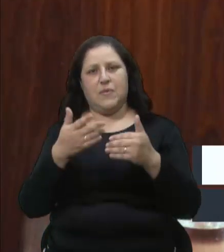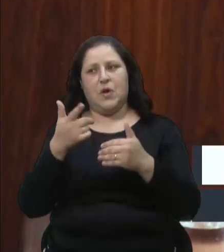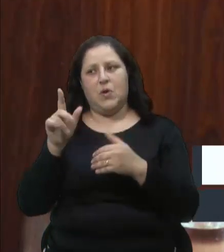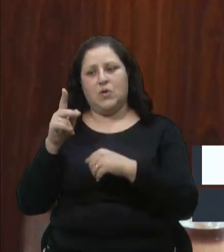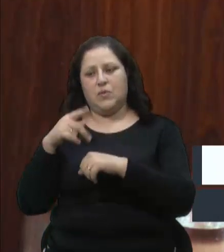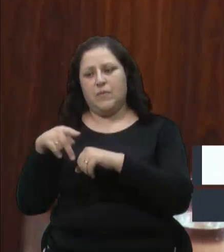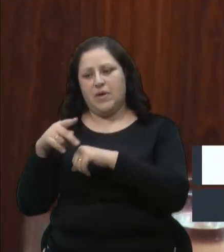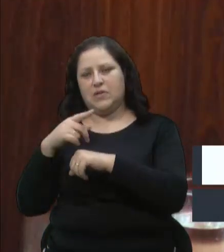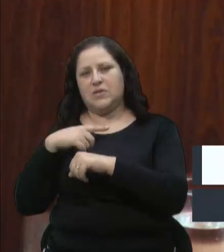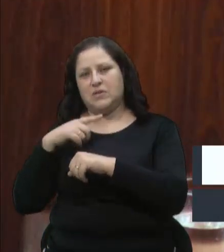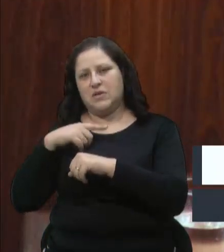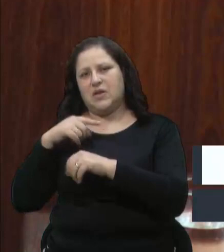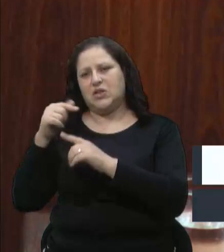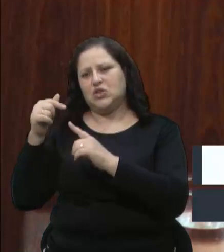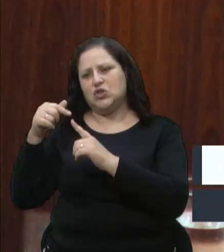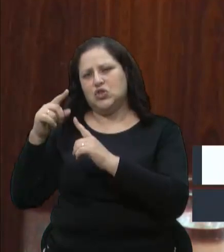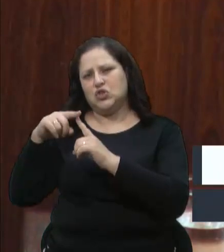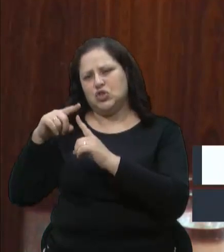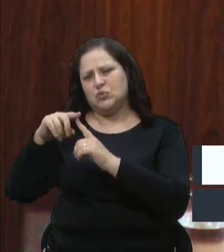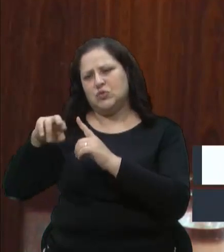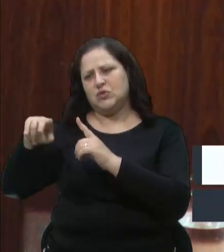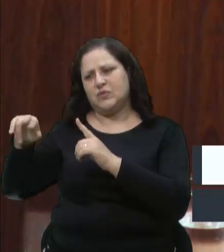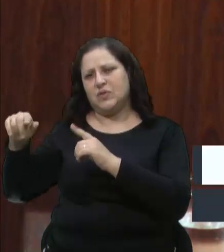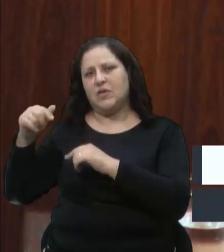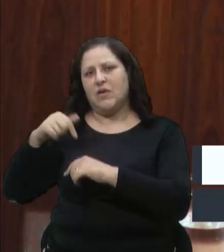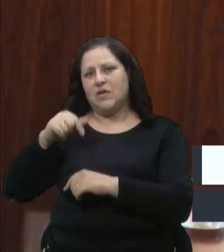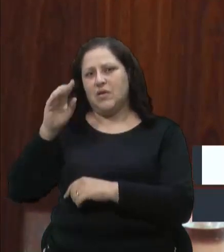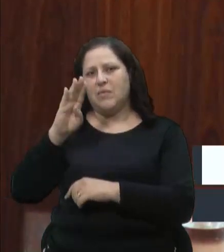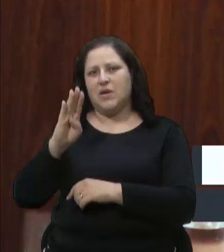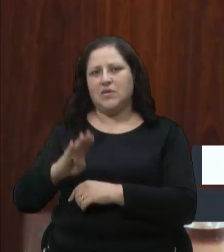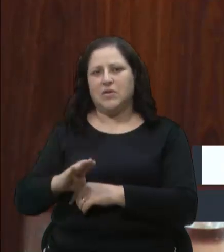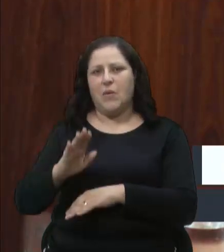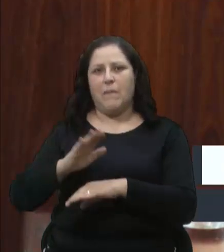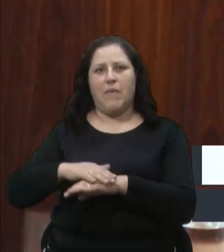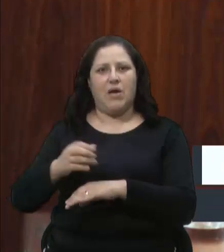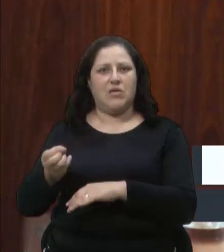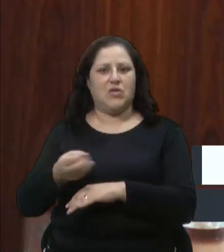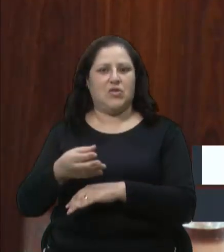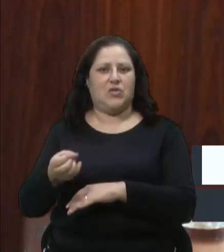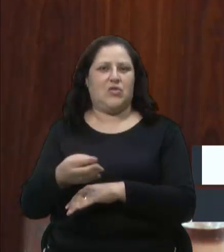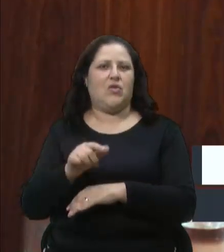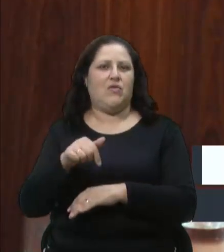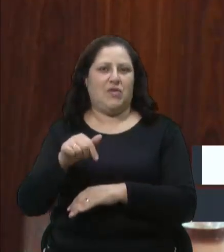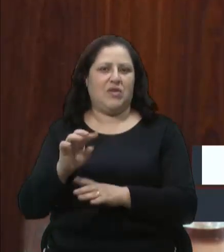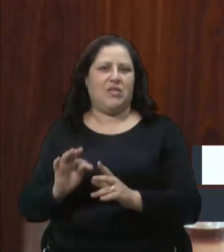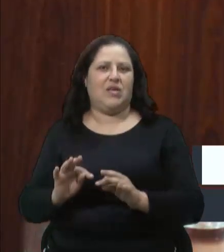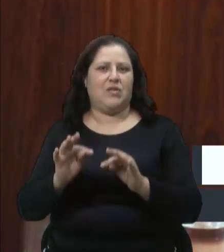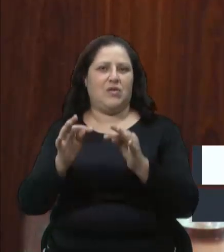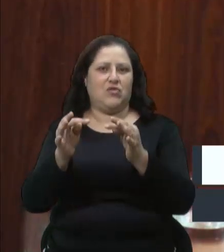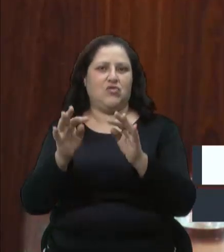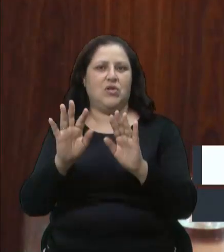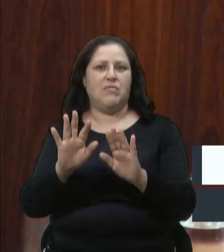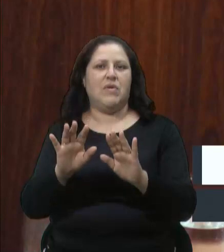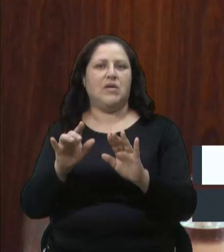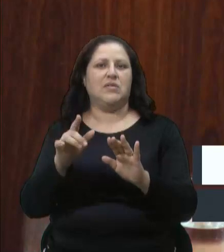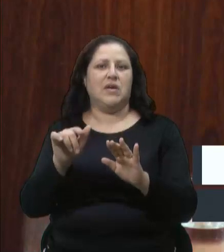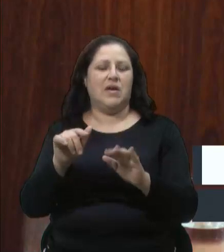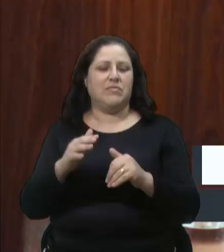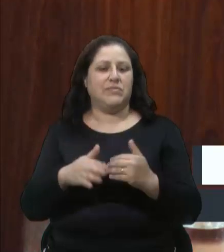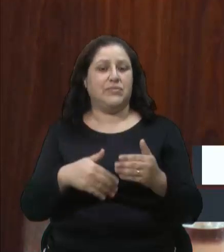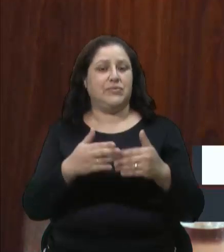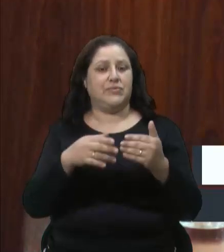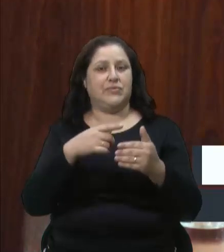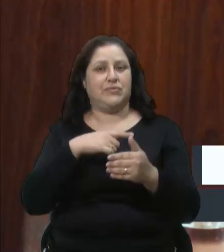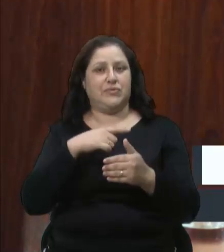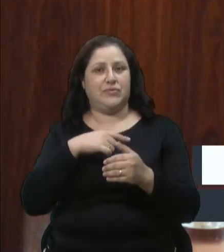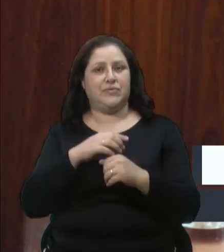existem vários outros avanços. Aqui no Brasil, é algo dos mais avançados que a gente tem, mas, mesmo assim, é um avanço.